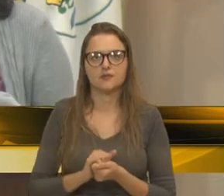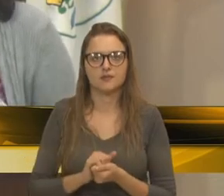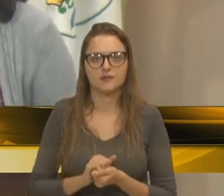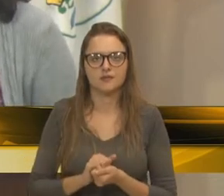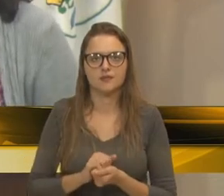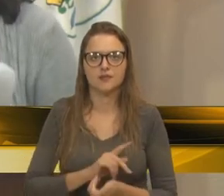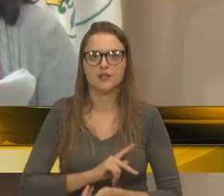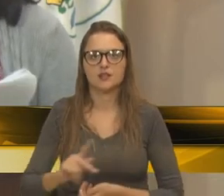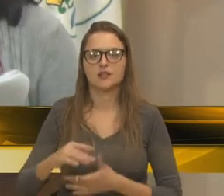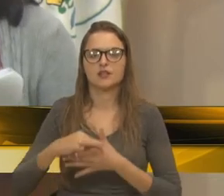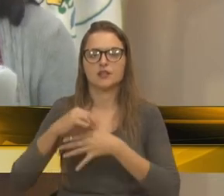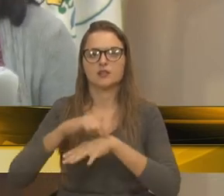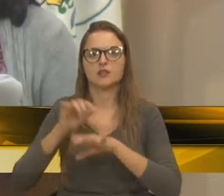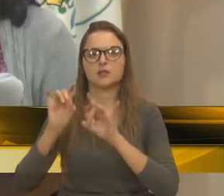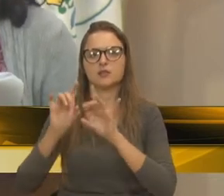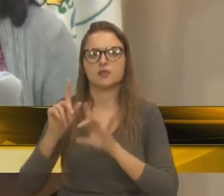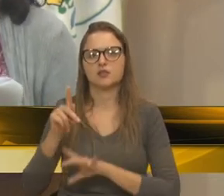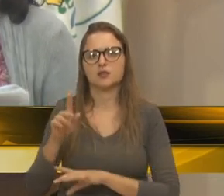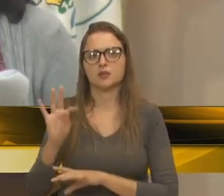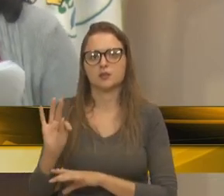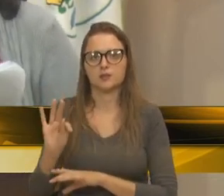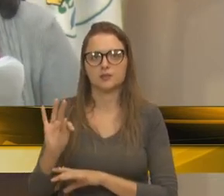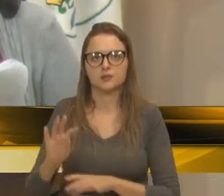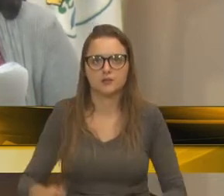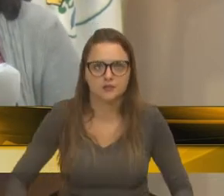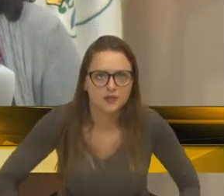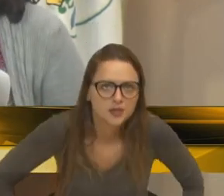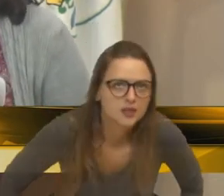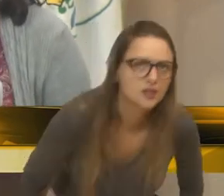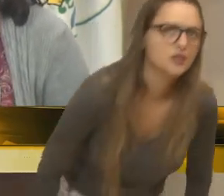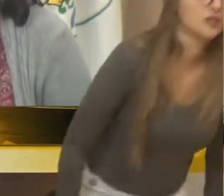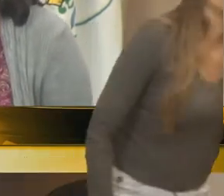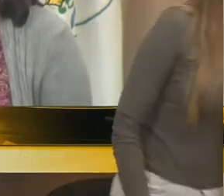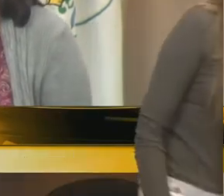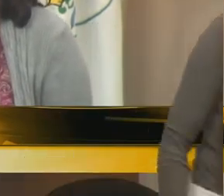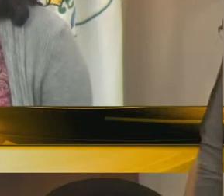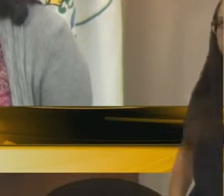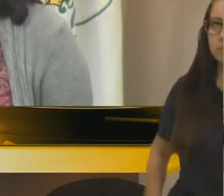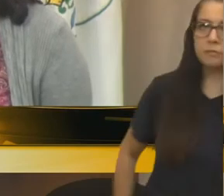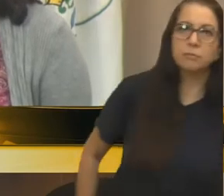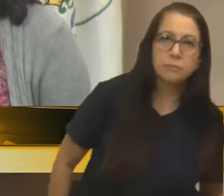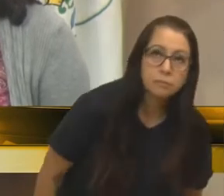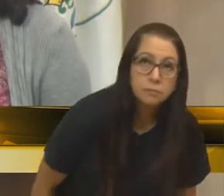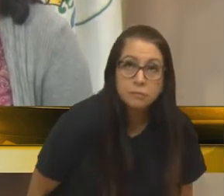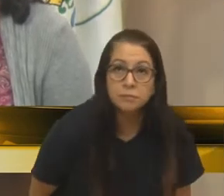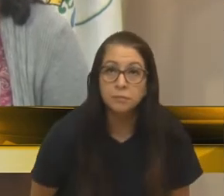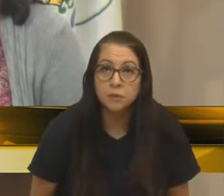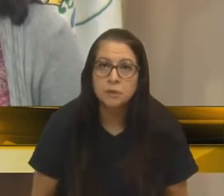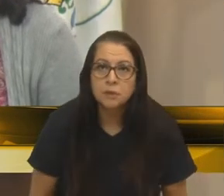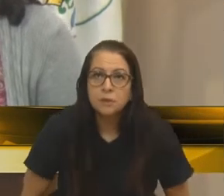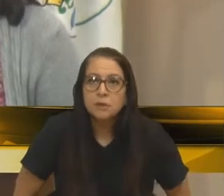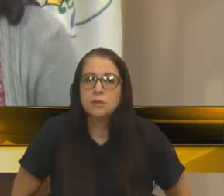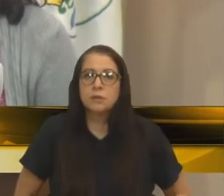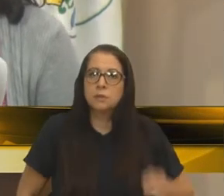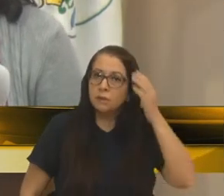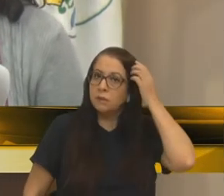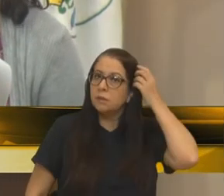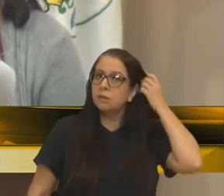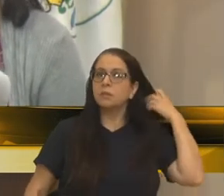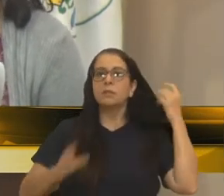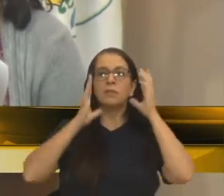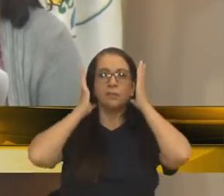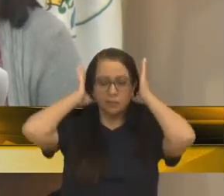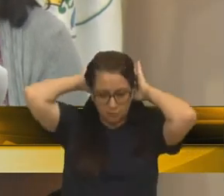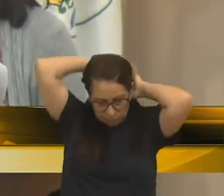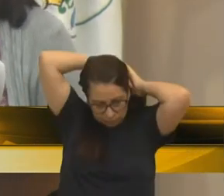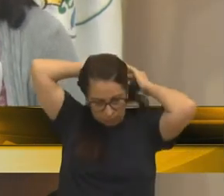Senhor presidente, declaração de líder da bancada do PT. Muito obrigada. E aí ele vai dizer, então, que existe